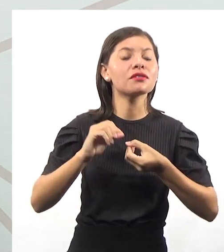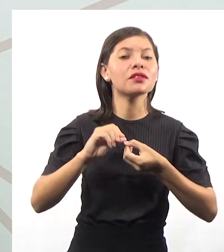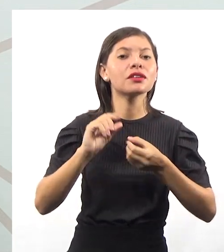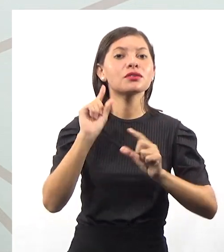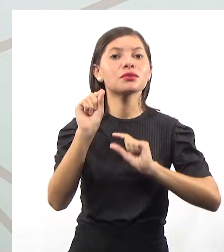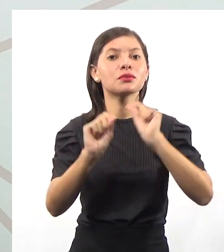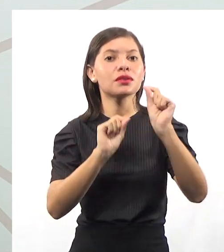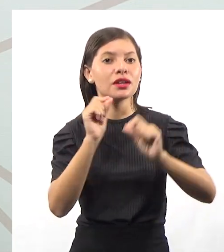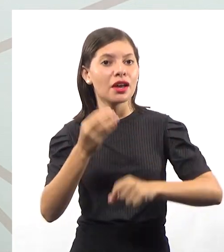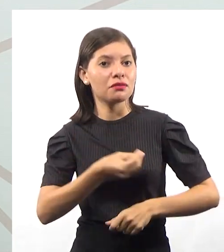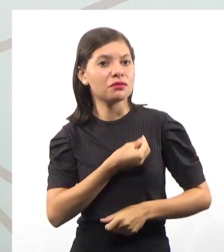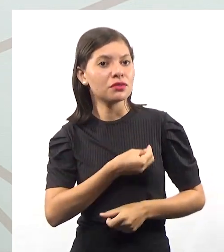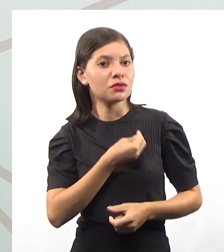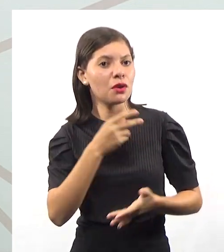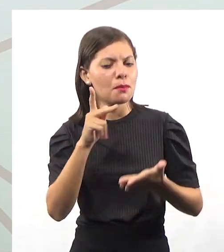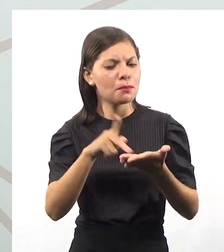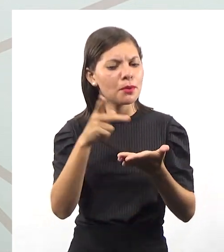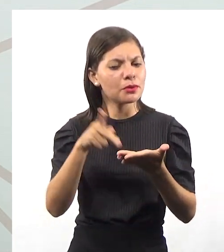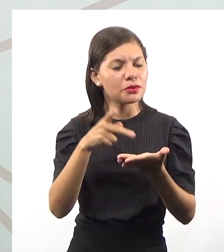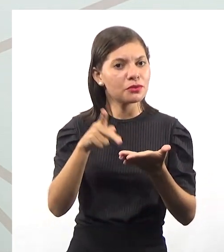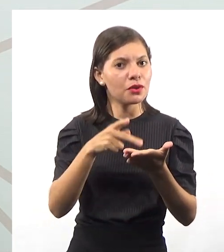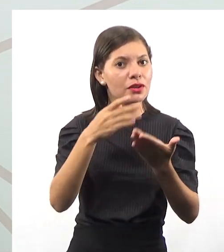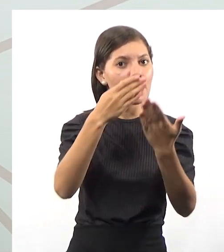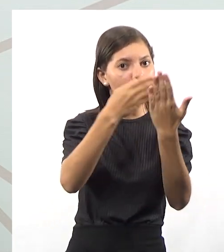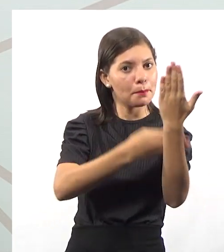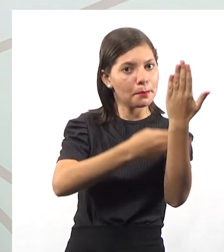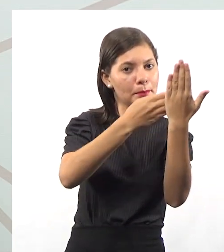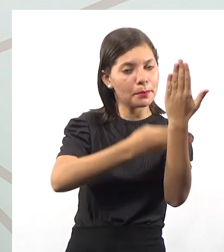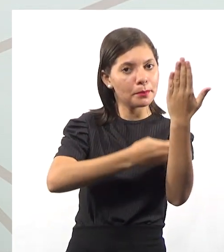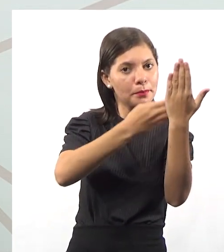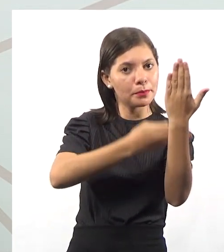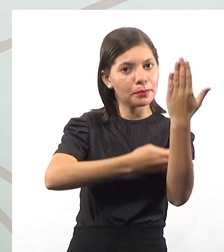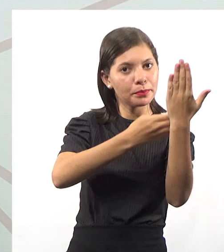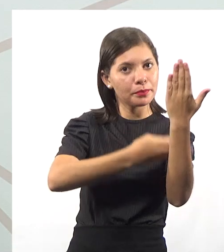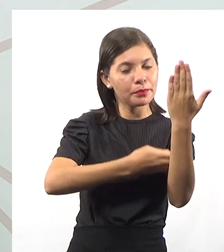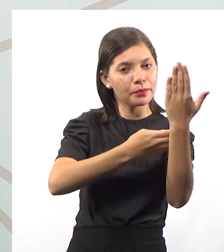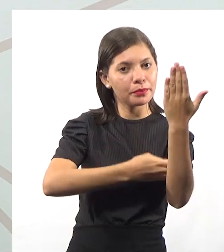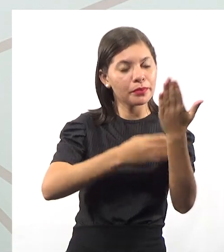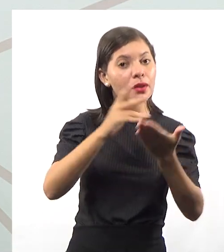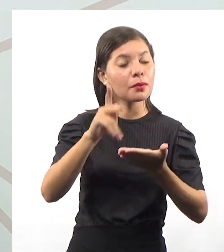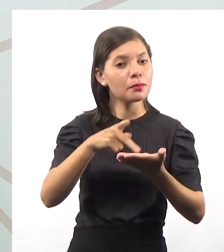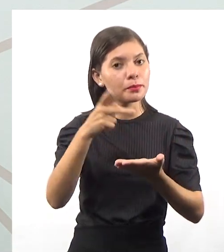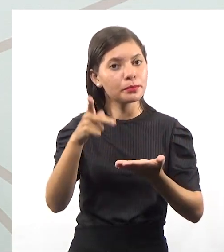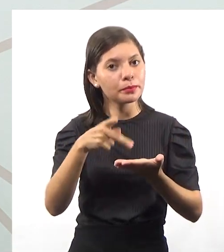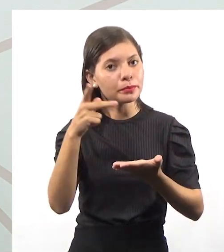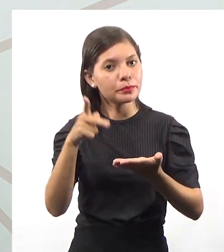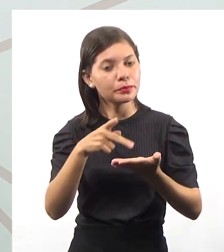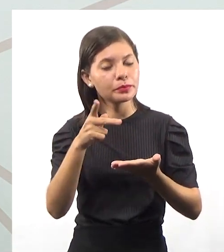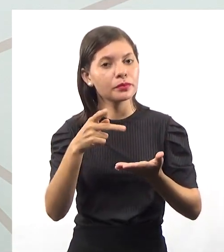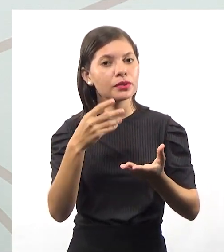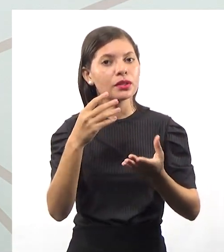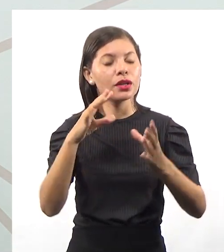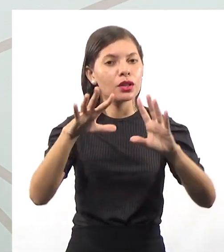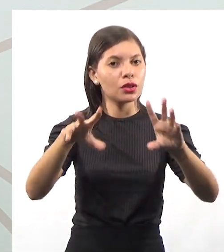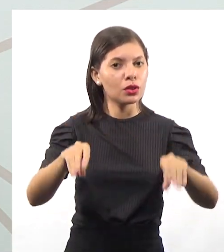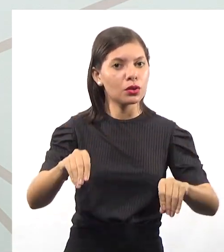vivenciou. Então, a gente vai ver muitos portfólios que são aquelas pastas catálogos, ou então, né, todas as atividades